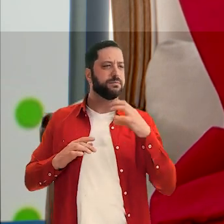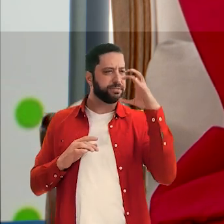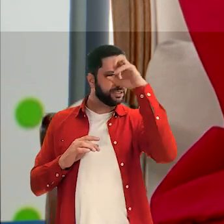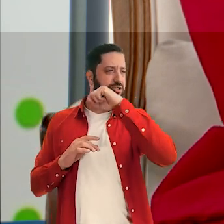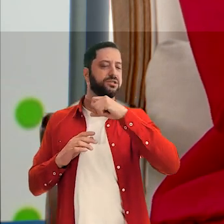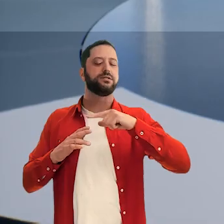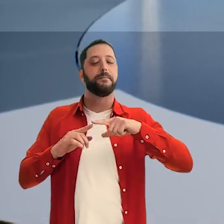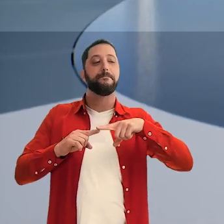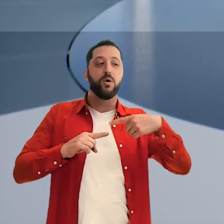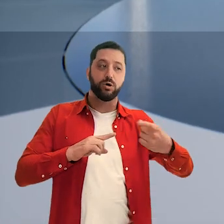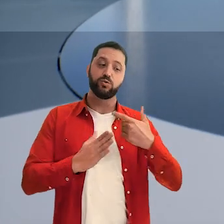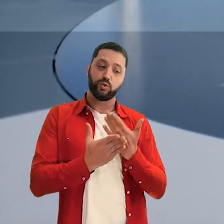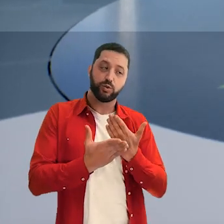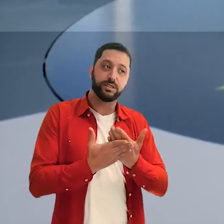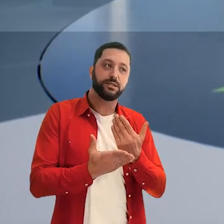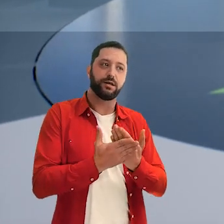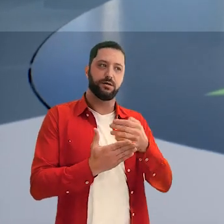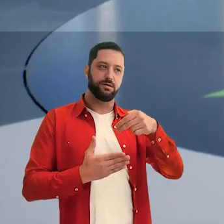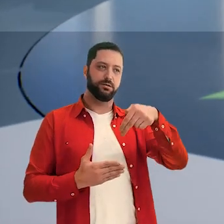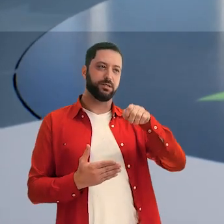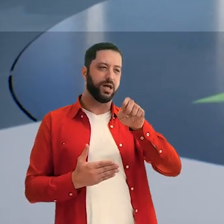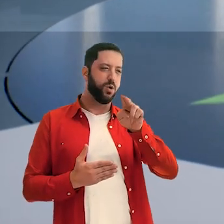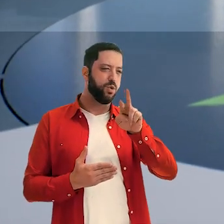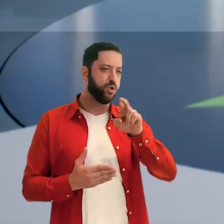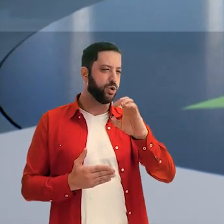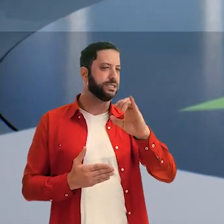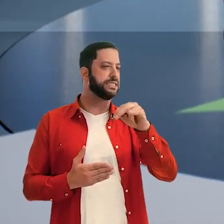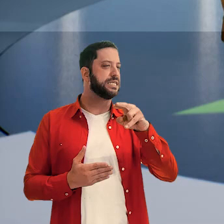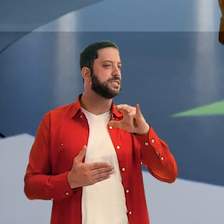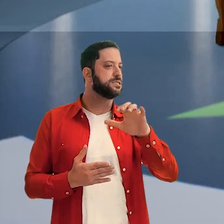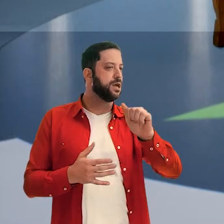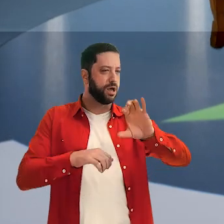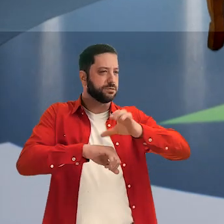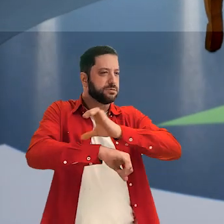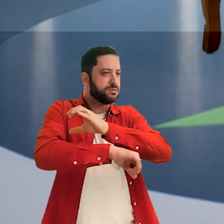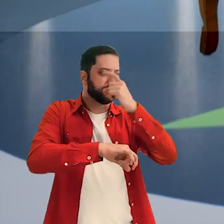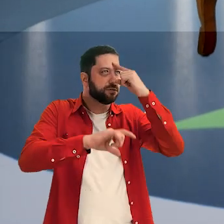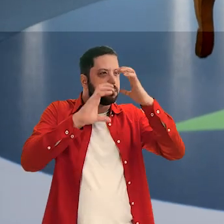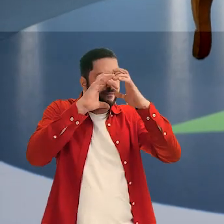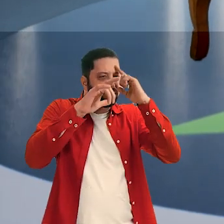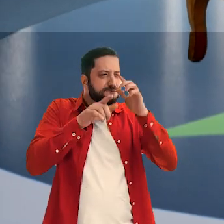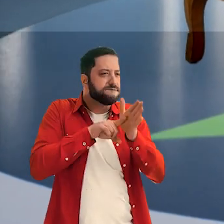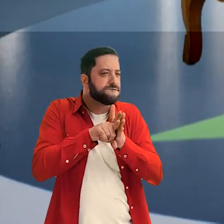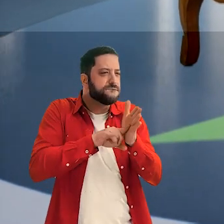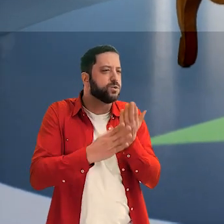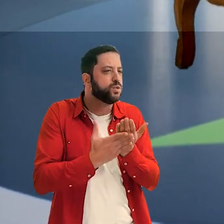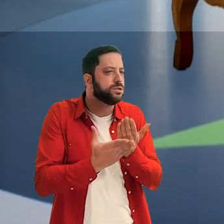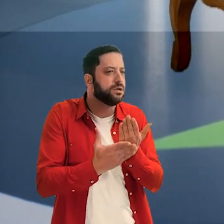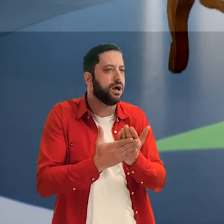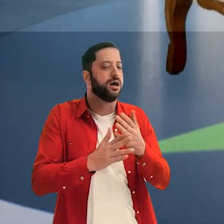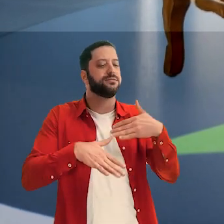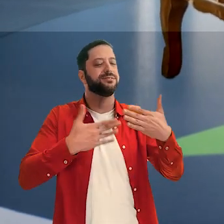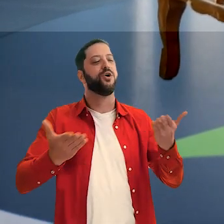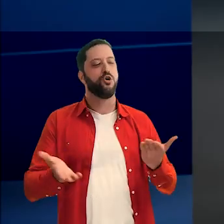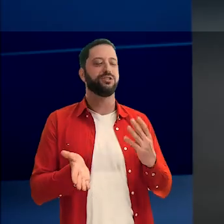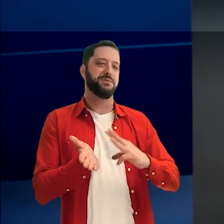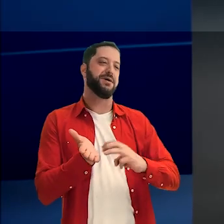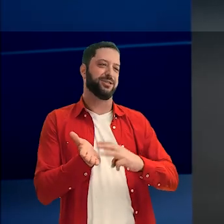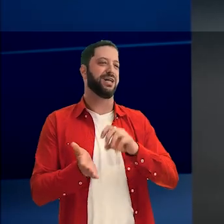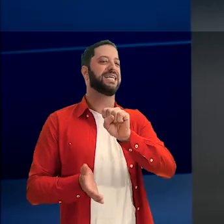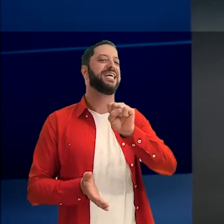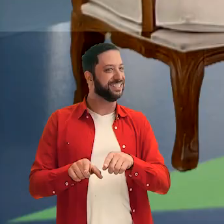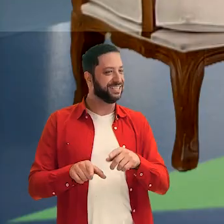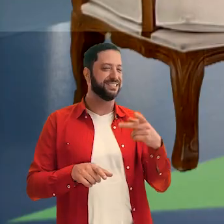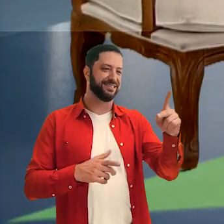sobre neurociência, sobre a mente humana, e eu me apaixonei por isso. E hoje a gente aplica isso através do